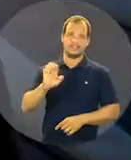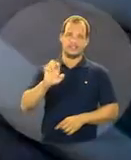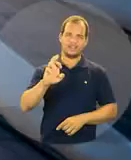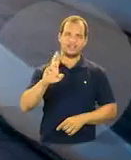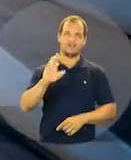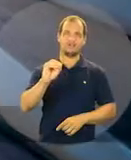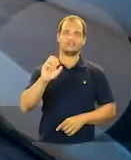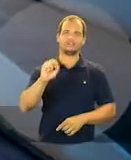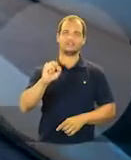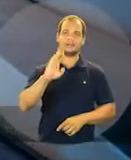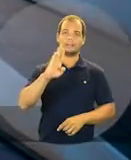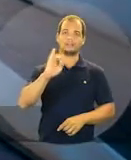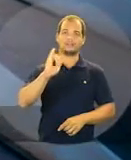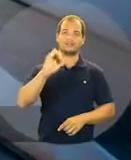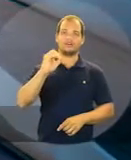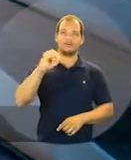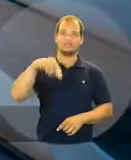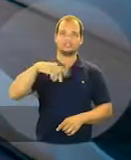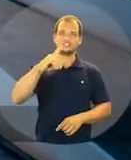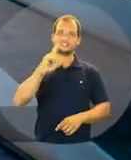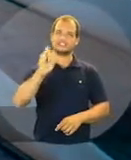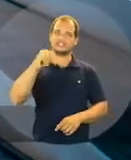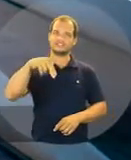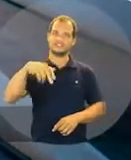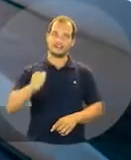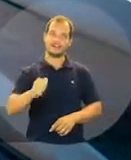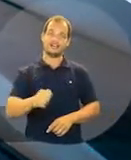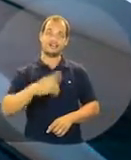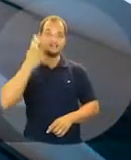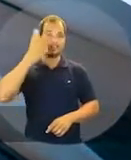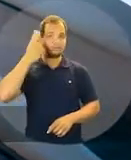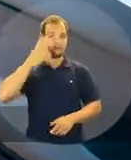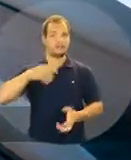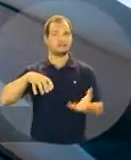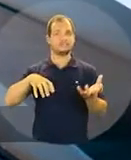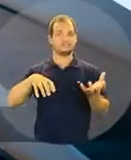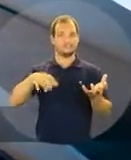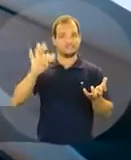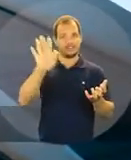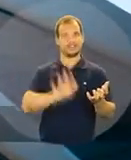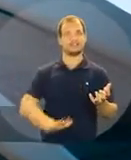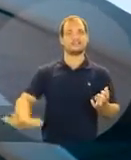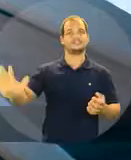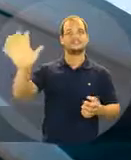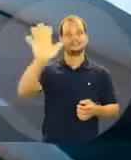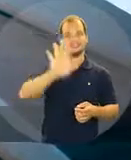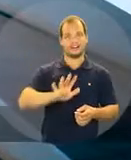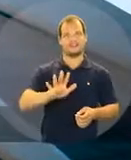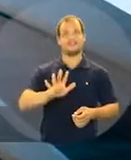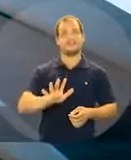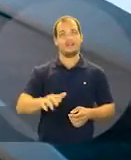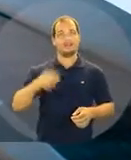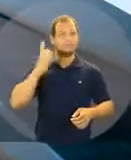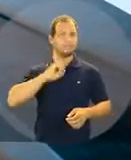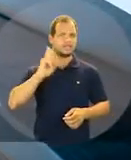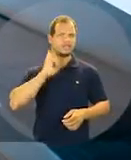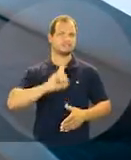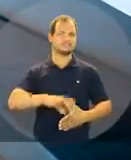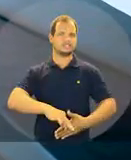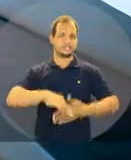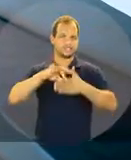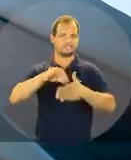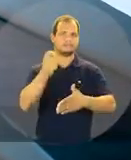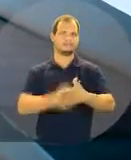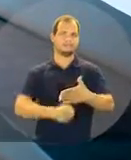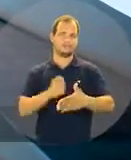Previdência. Eros Biondini, o deputado federal de Minas Gerais, que é líder do PROS na Câmara Federal, é contra